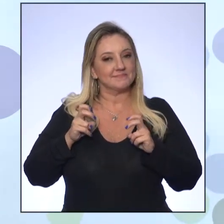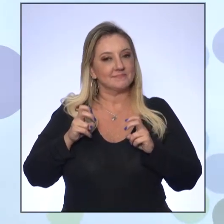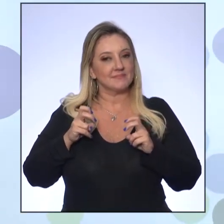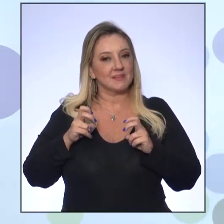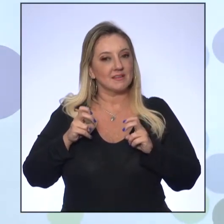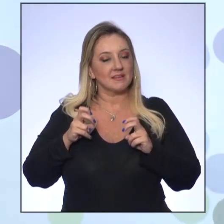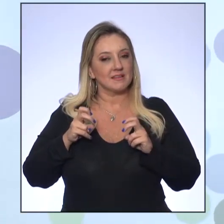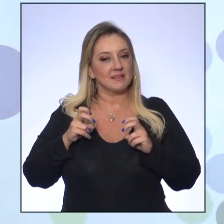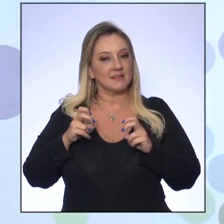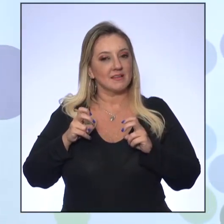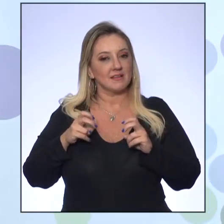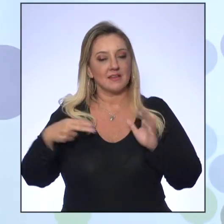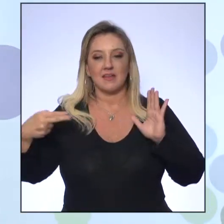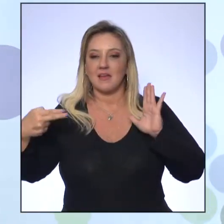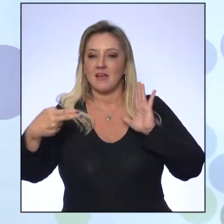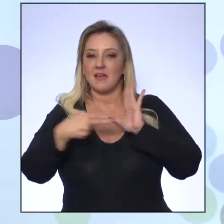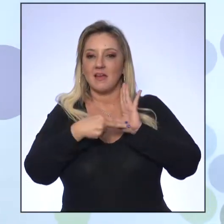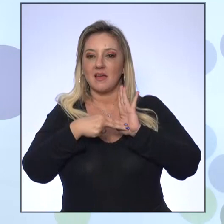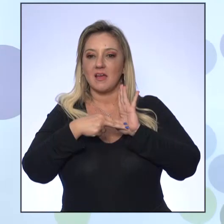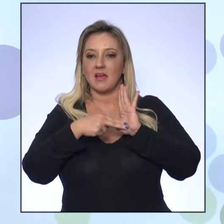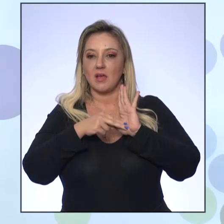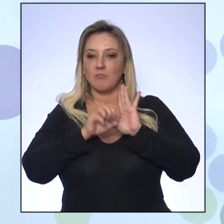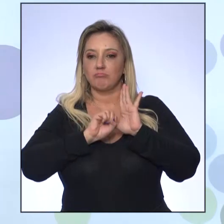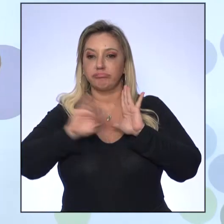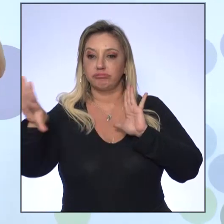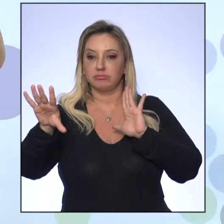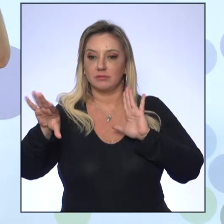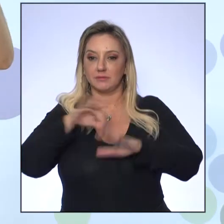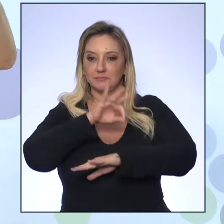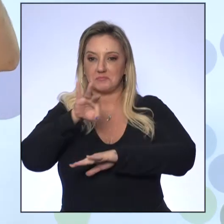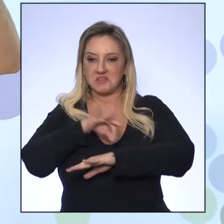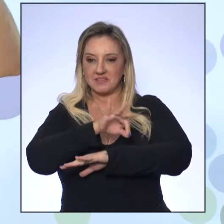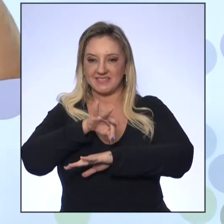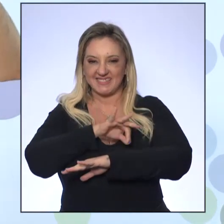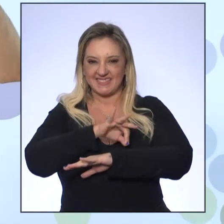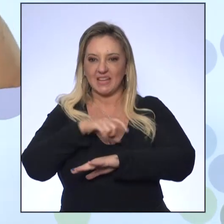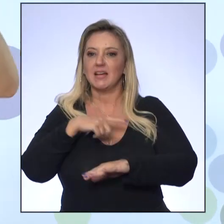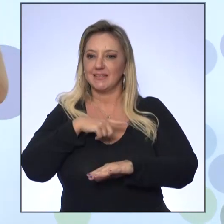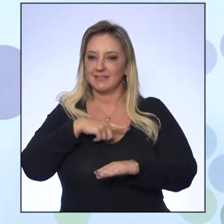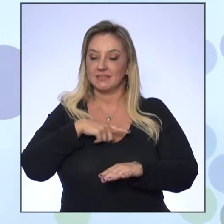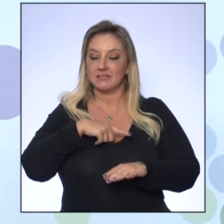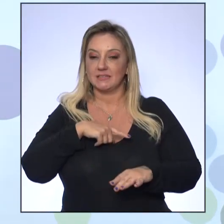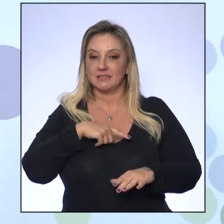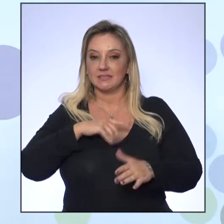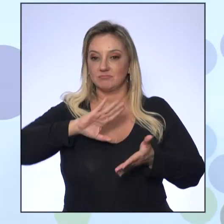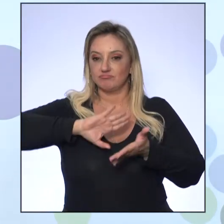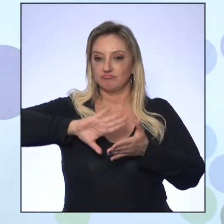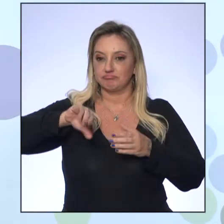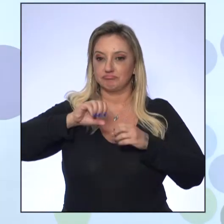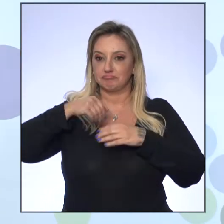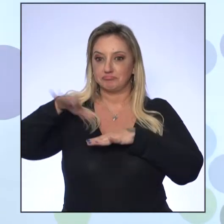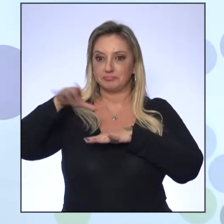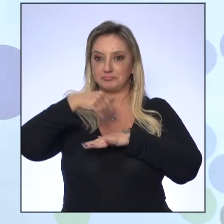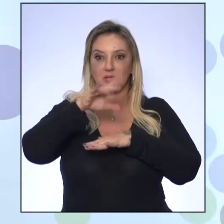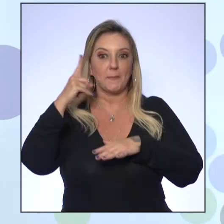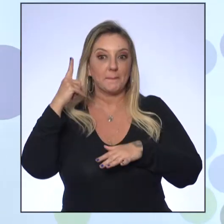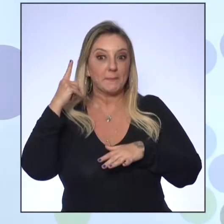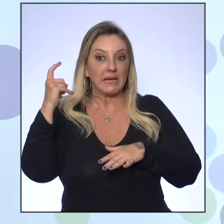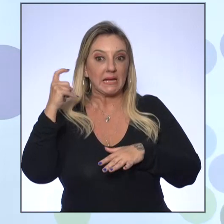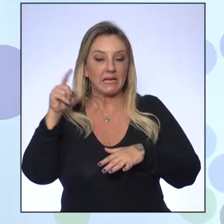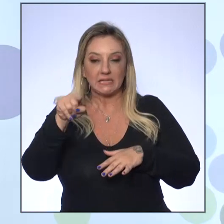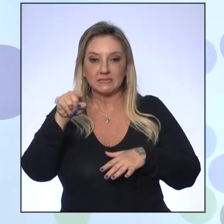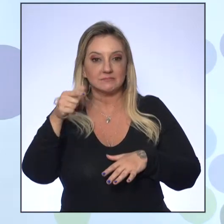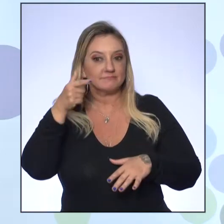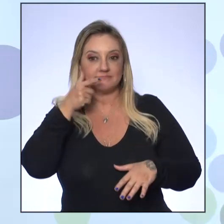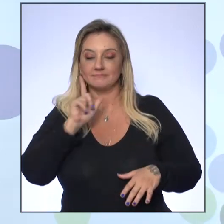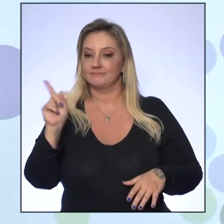aparelhinhos que você põe na tomada para espantar inseto? Tem uns aparelhinhos assim, que eles espantam o inseto com som, mas você não ouve